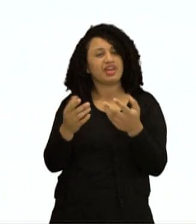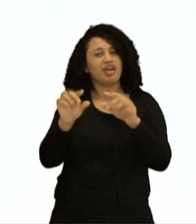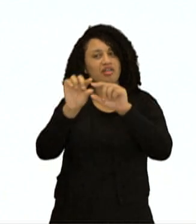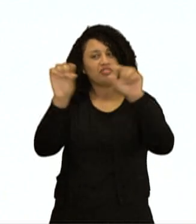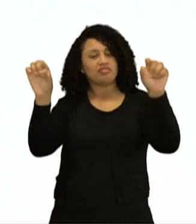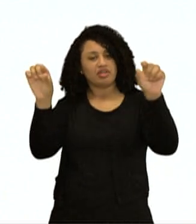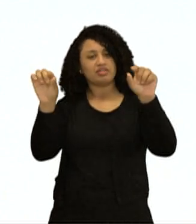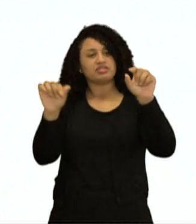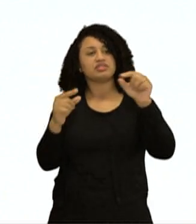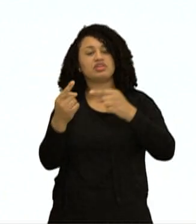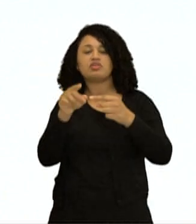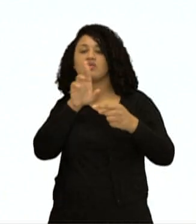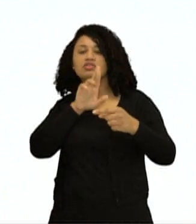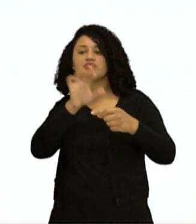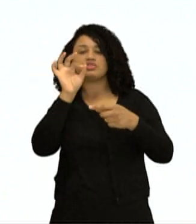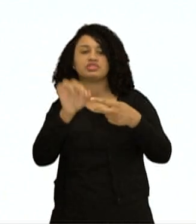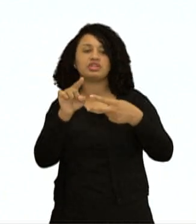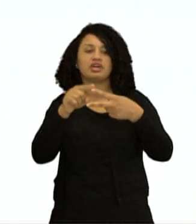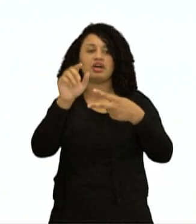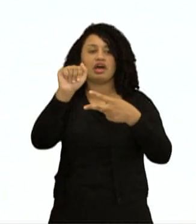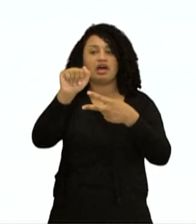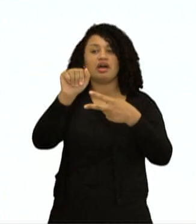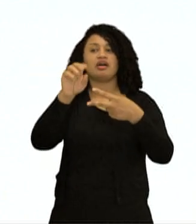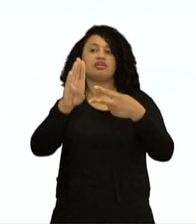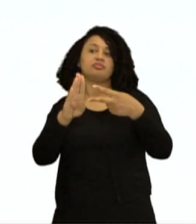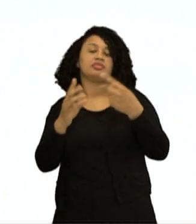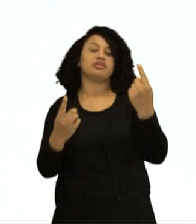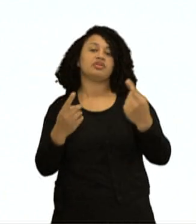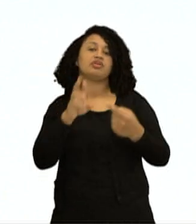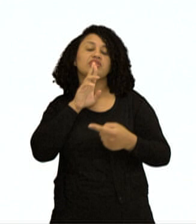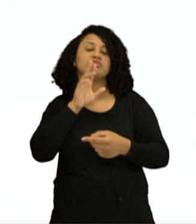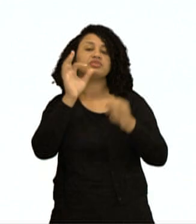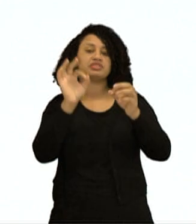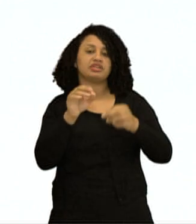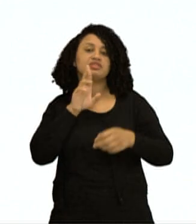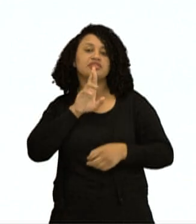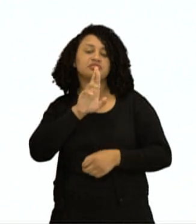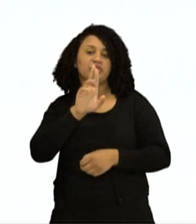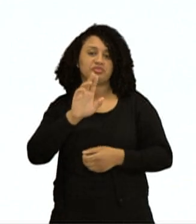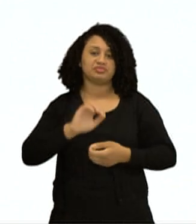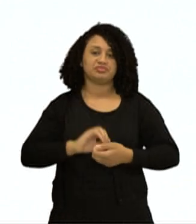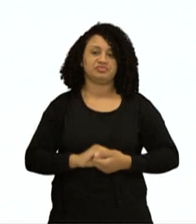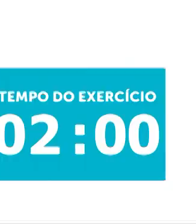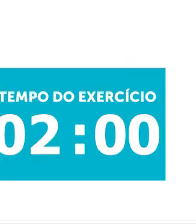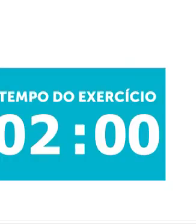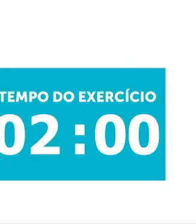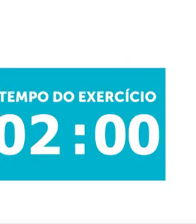wearing they ou letra B, them. Responde aí. Vamos lá?